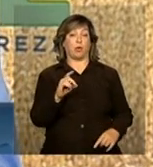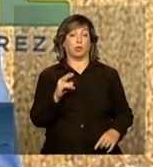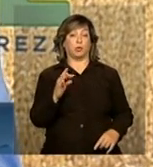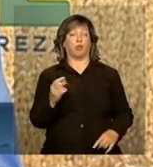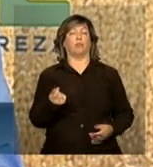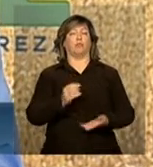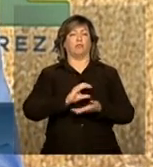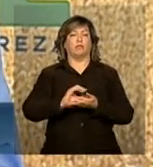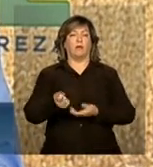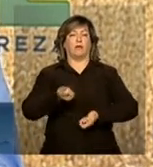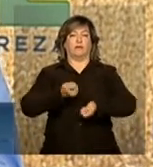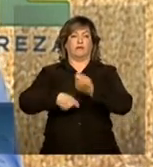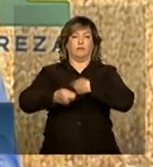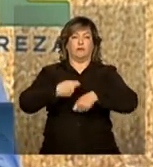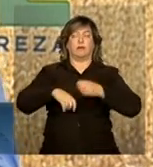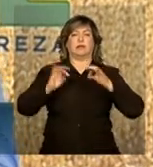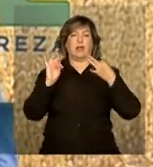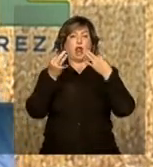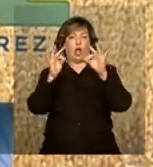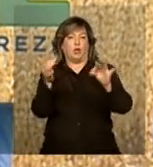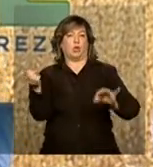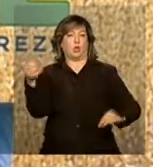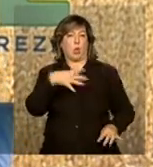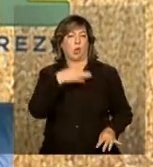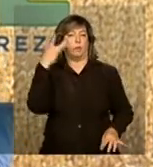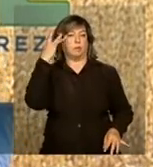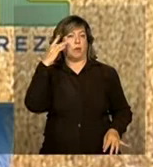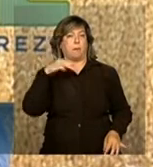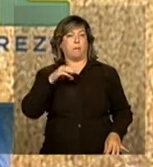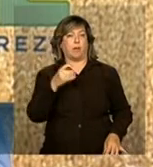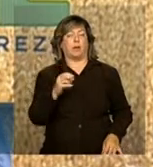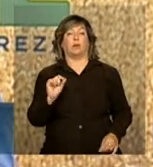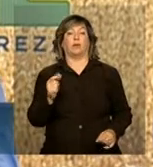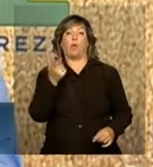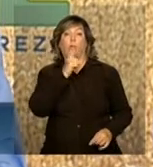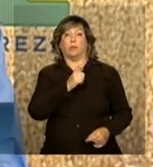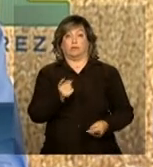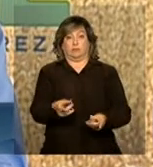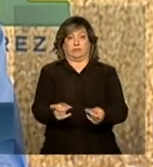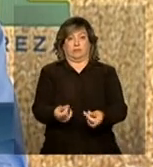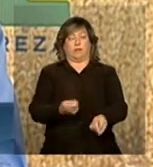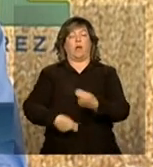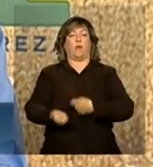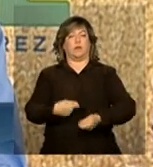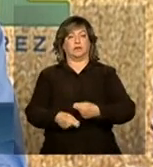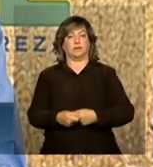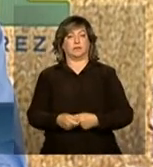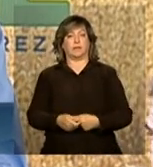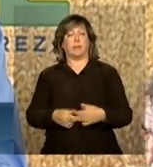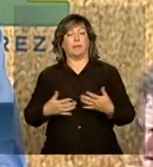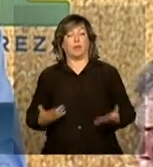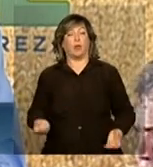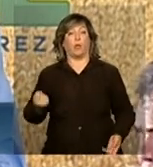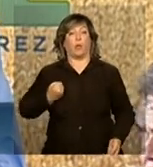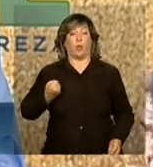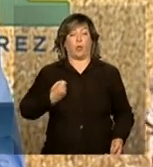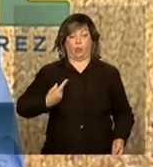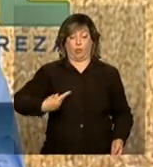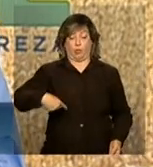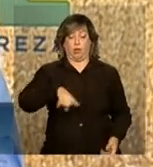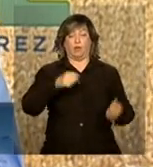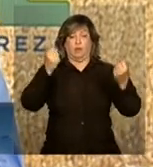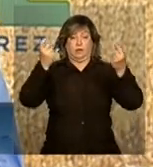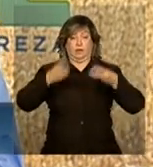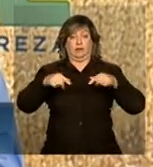investiram em inovação e tecnologia como forma de ganhar produtividade. Os números e fatos que relatei aqui,